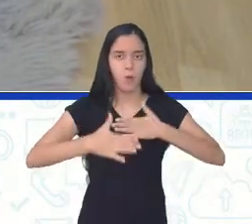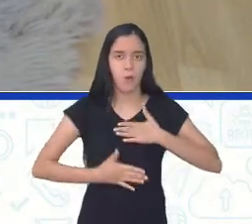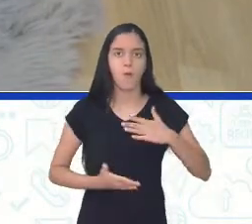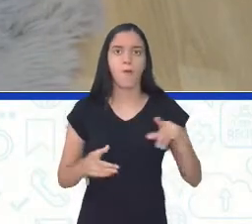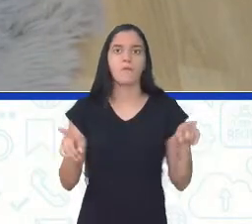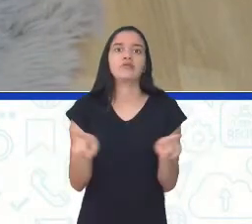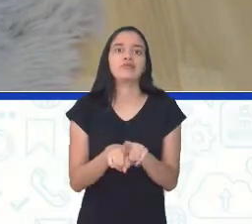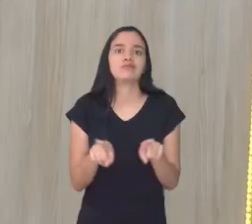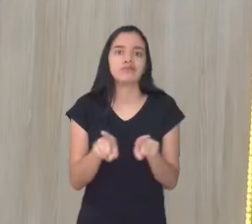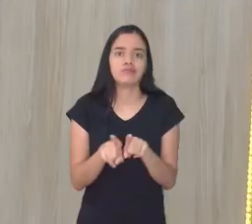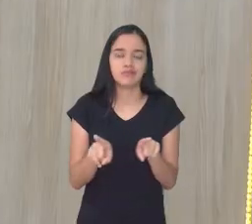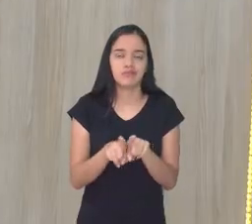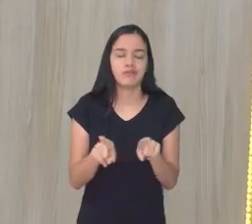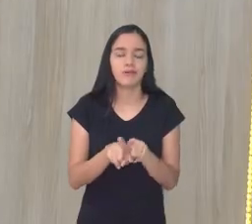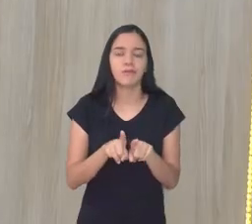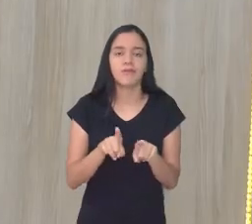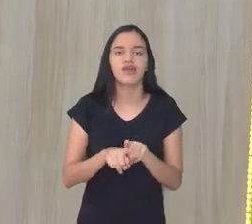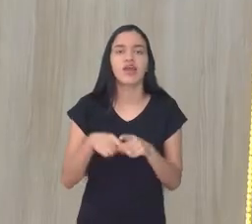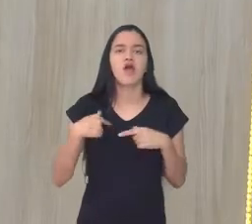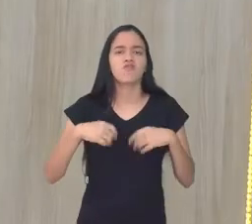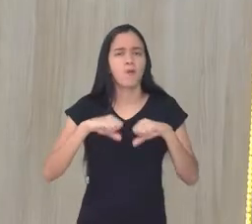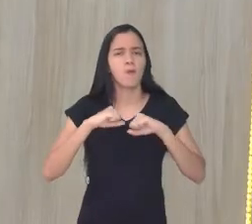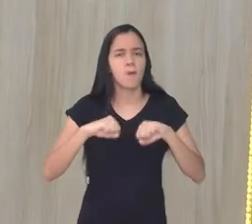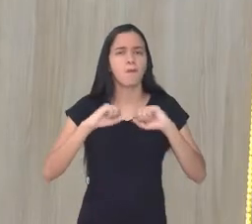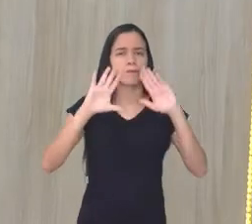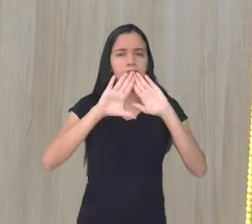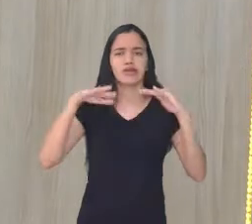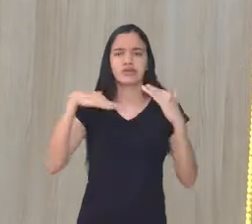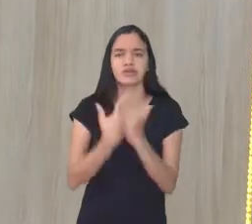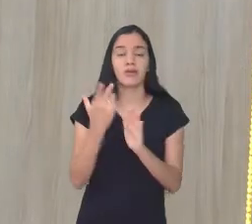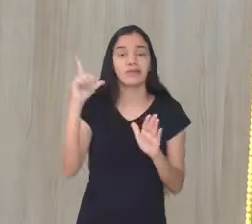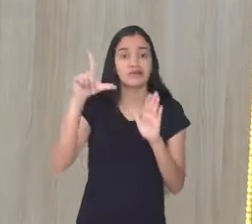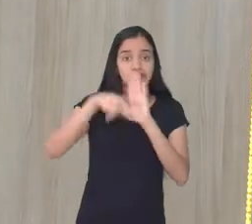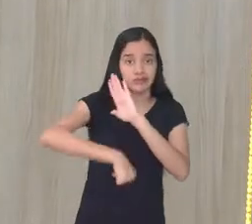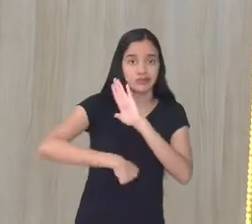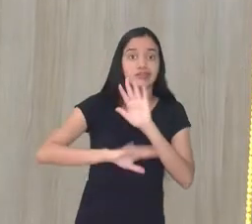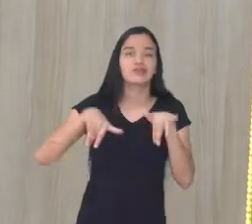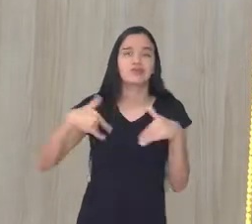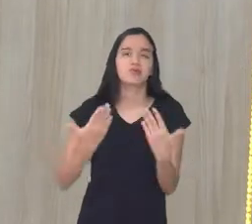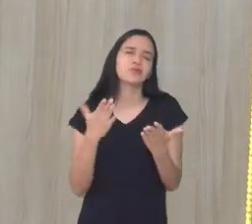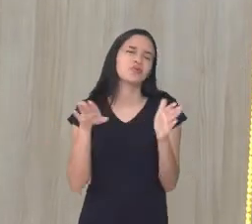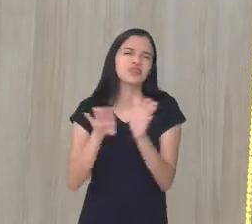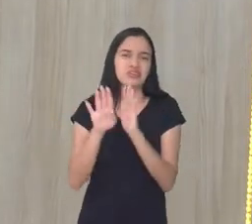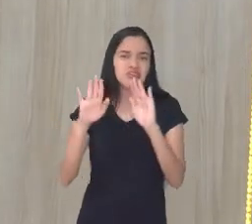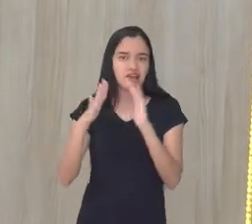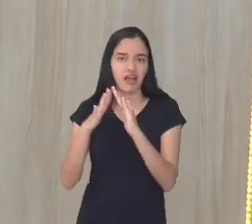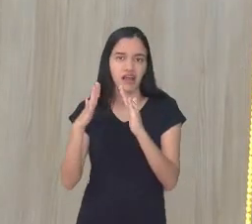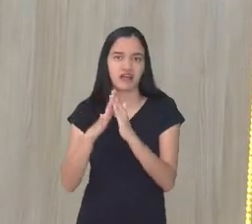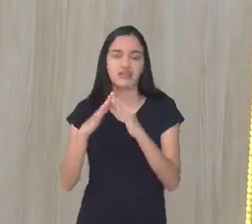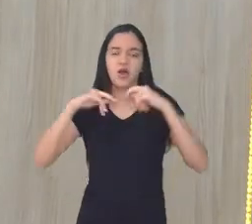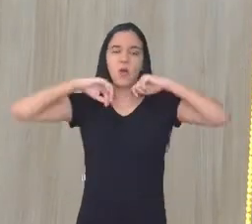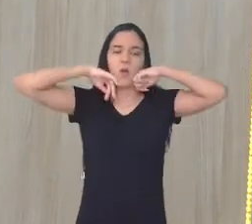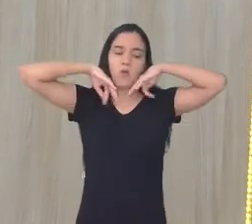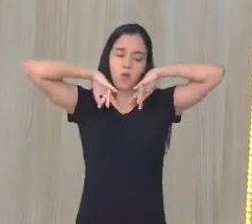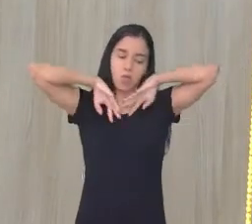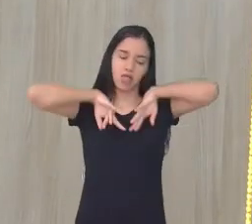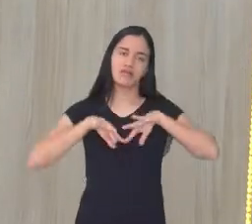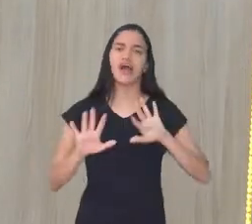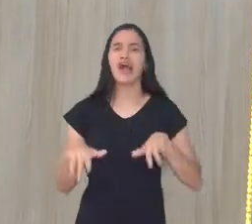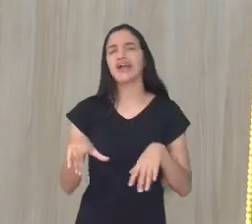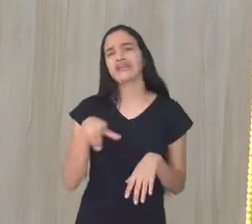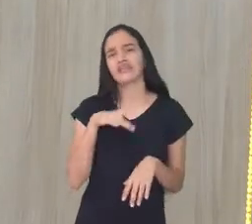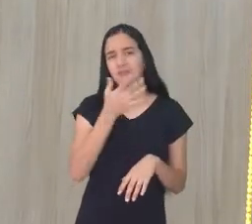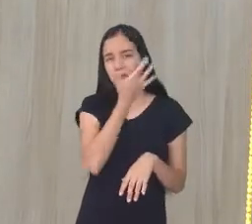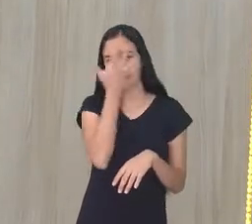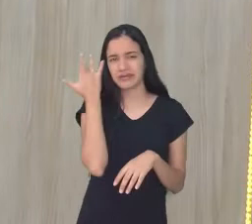física, após vir correndo para a escola, para não se atrasar. E aí quando a gente chega suado. E daqui a pouco tem alguém dizendo,